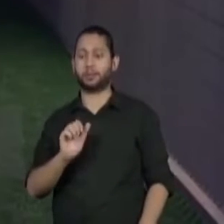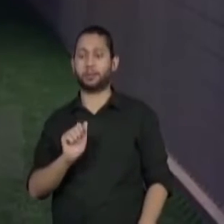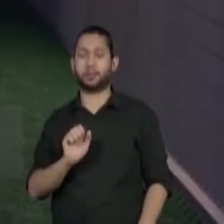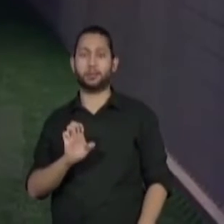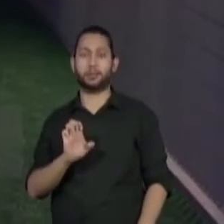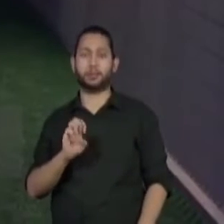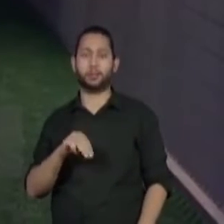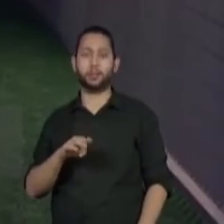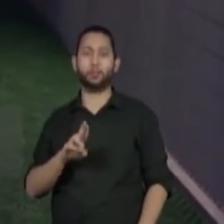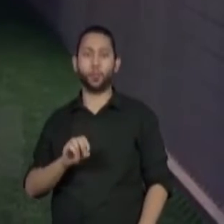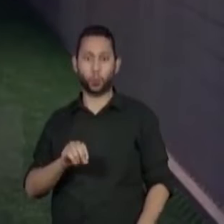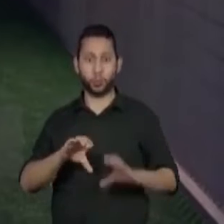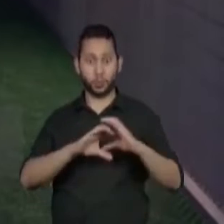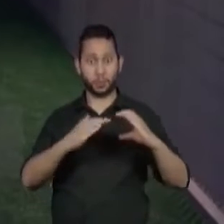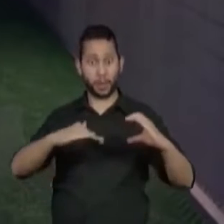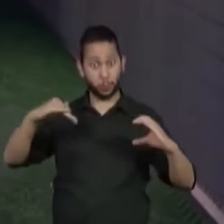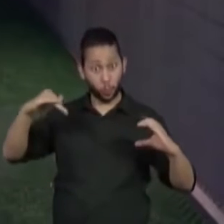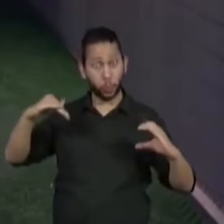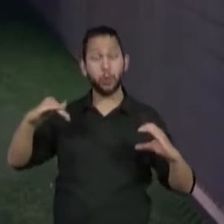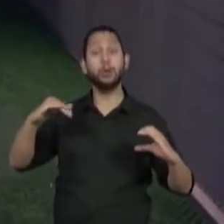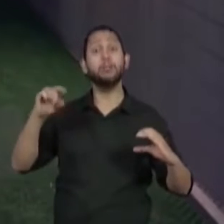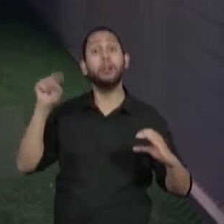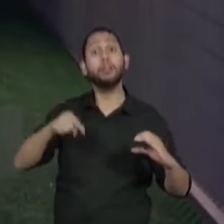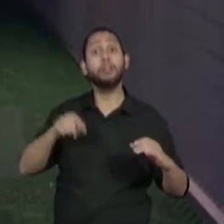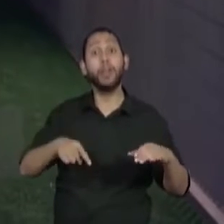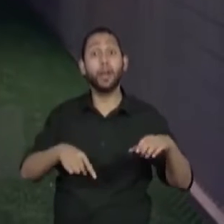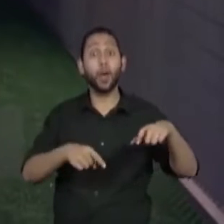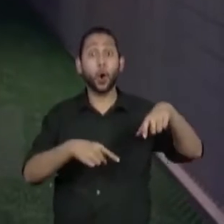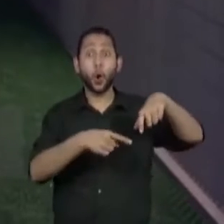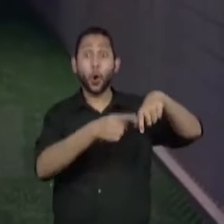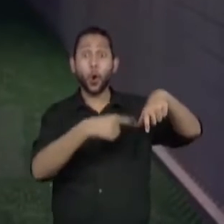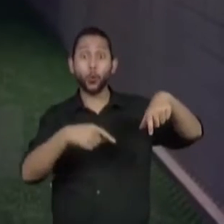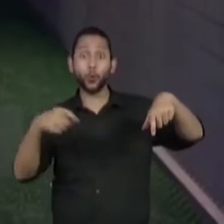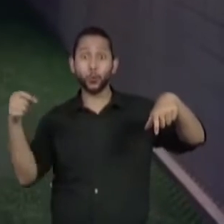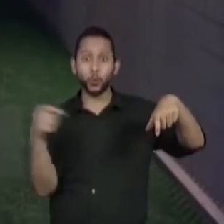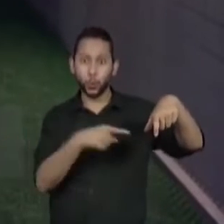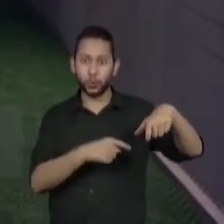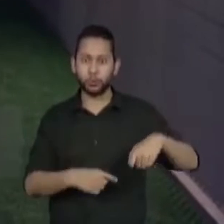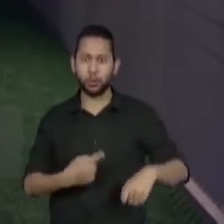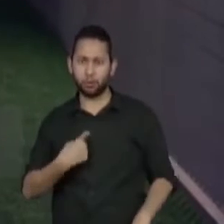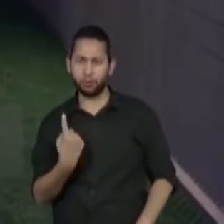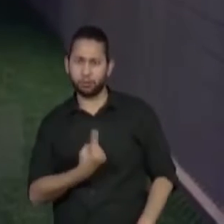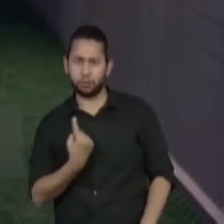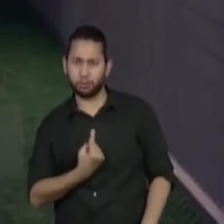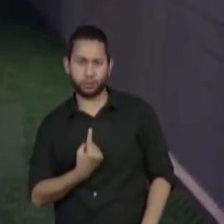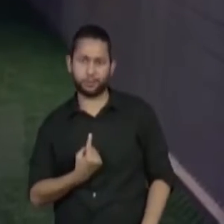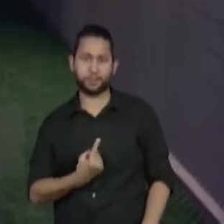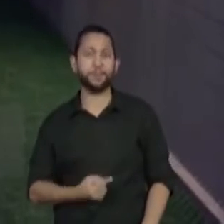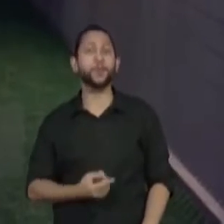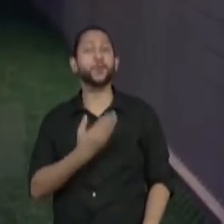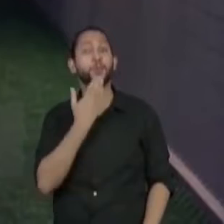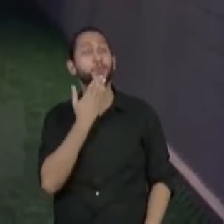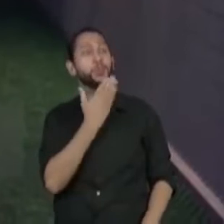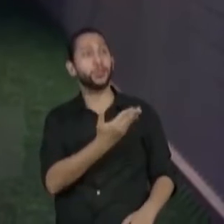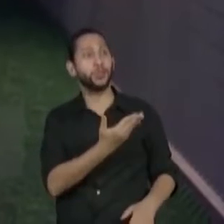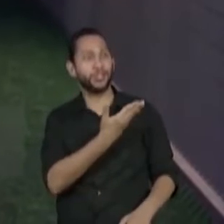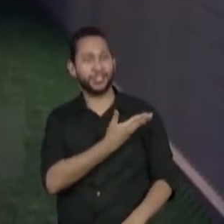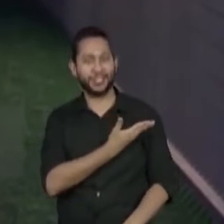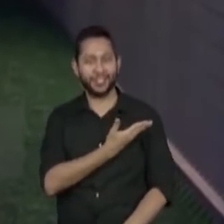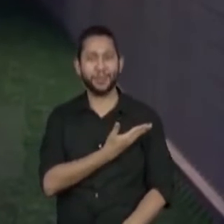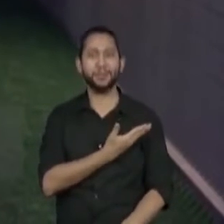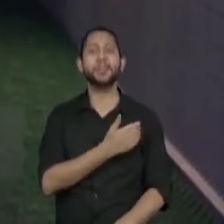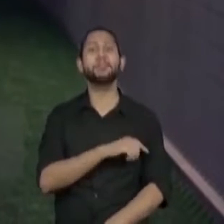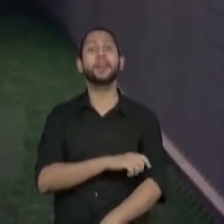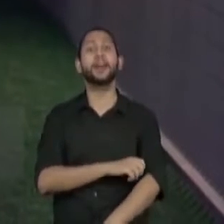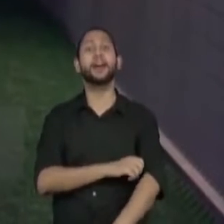e onde nós estamos, que é o chute a gol. Não estou sozinha. Vou pedir para que venha